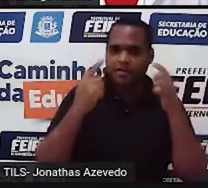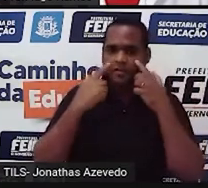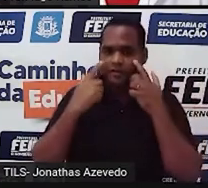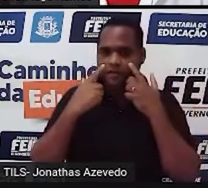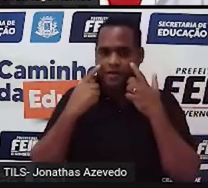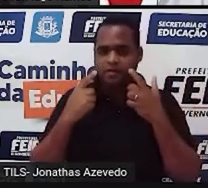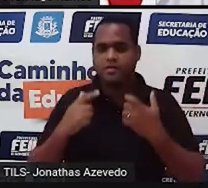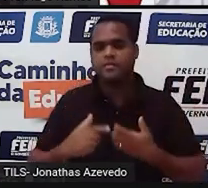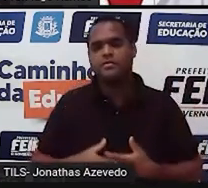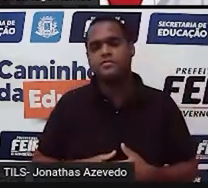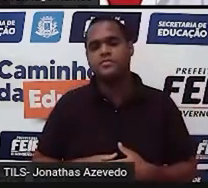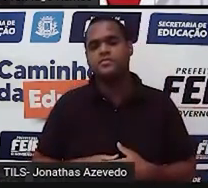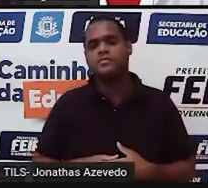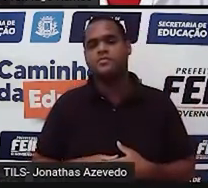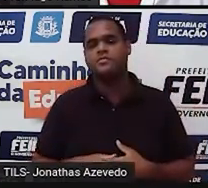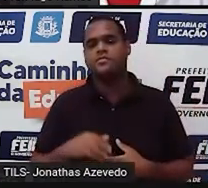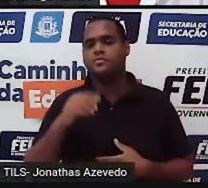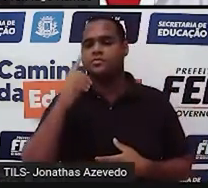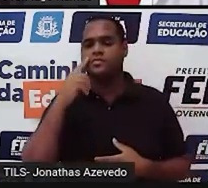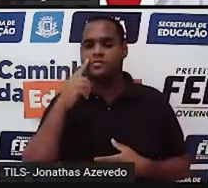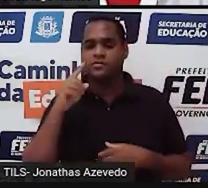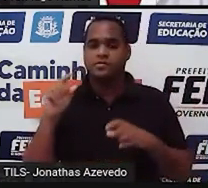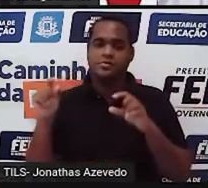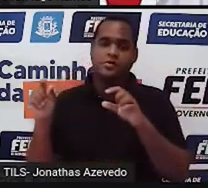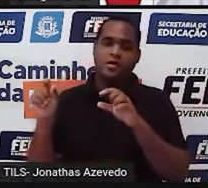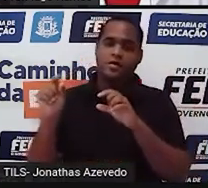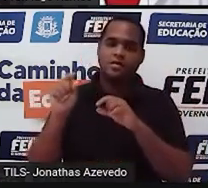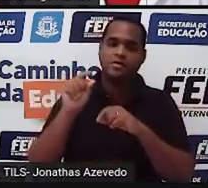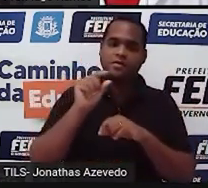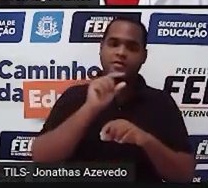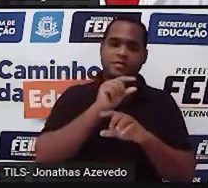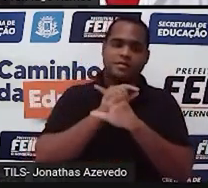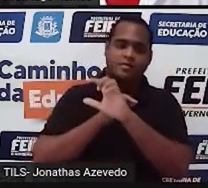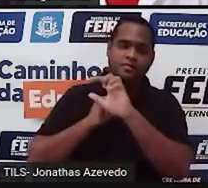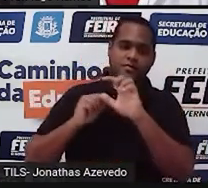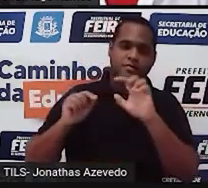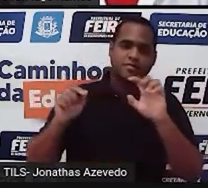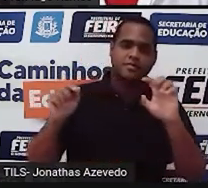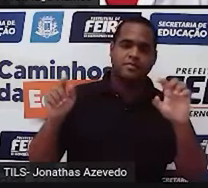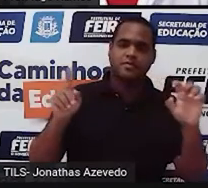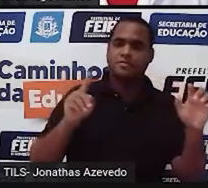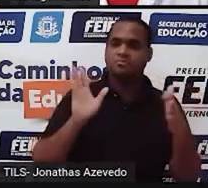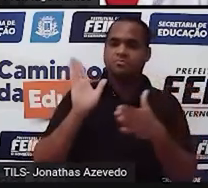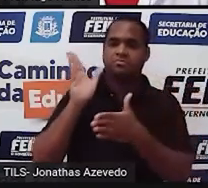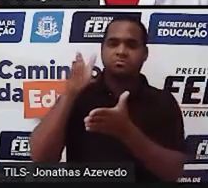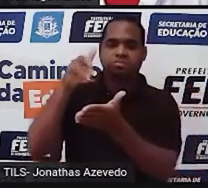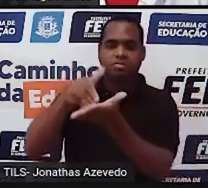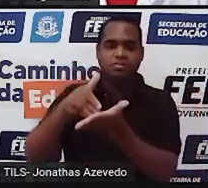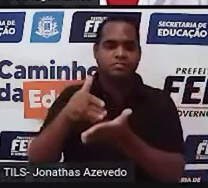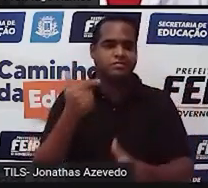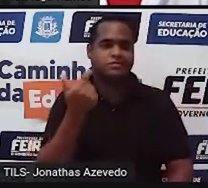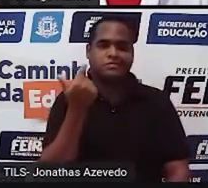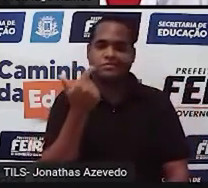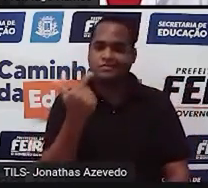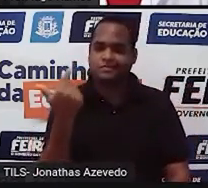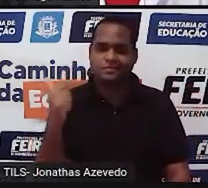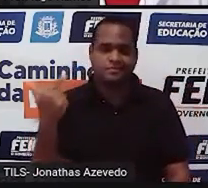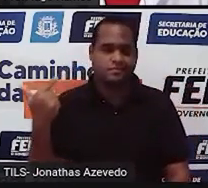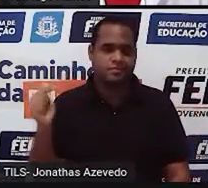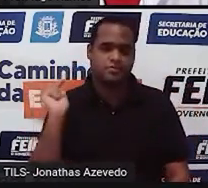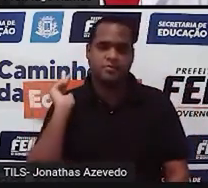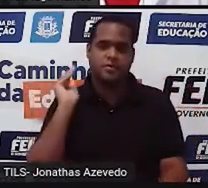é esquerdo vou arrastando ela para o lado esquerdo olha só e essa um acaba não